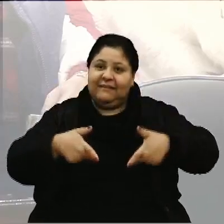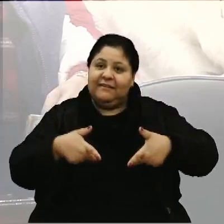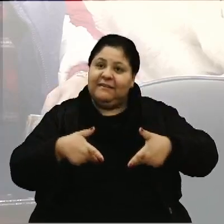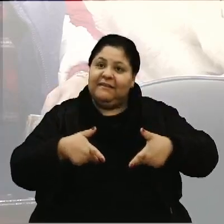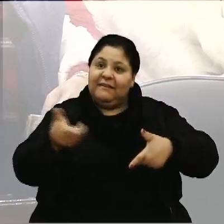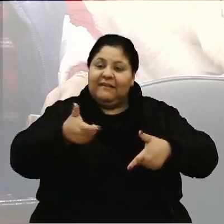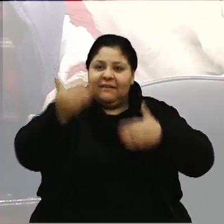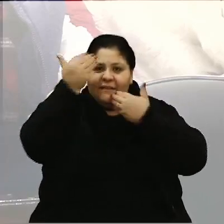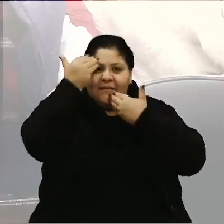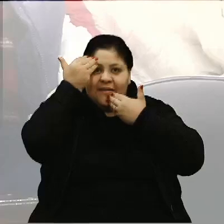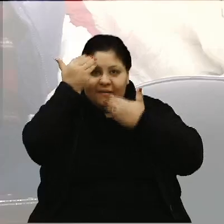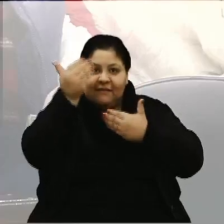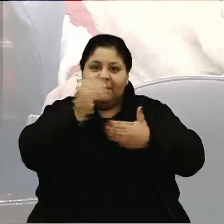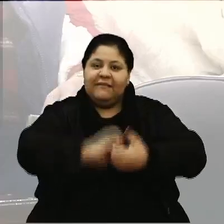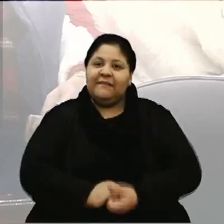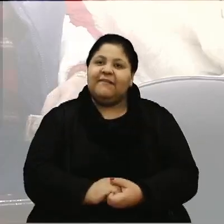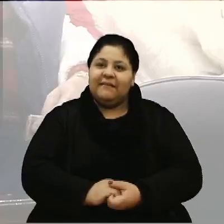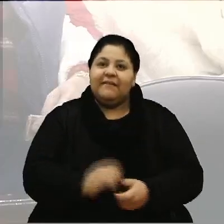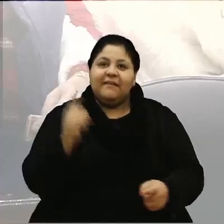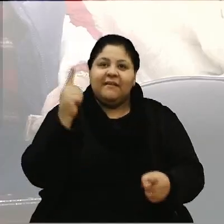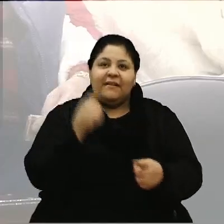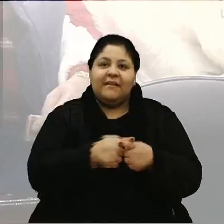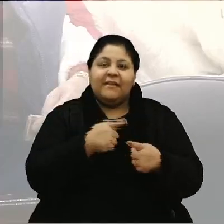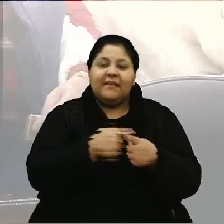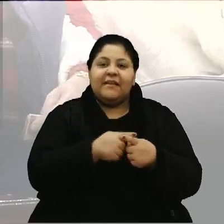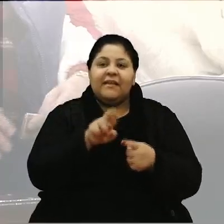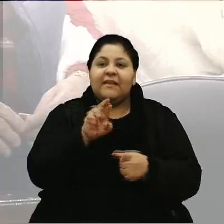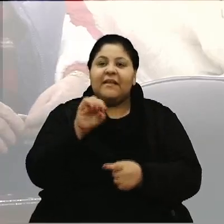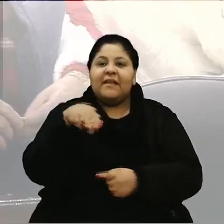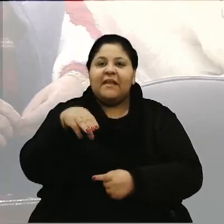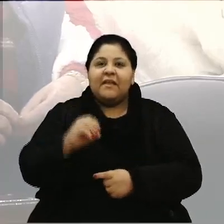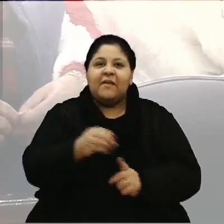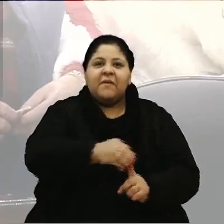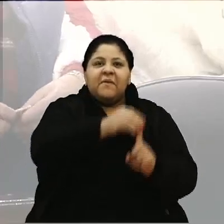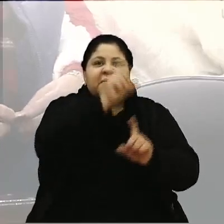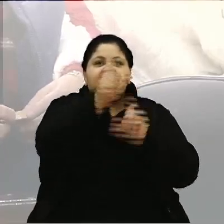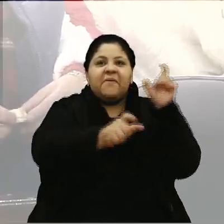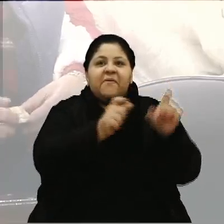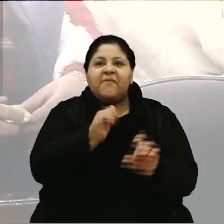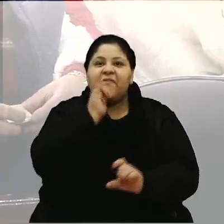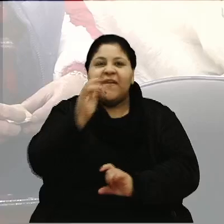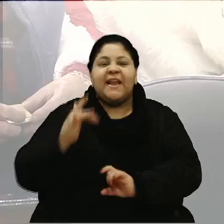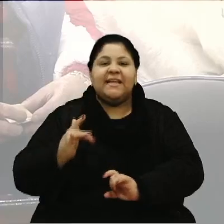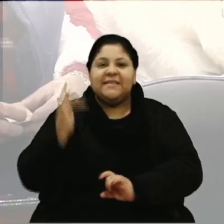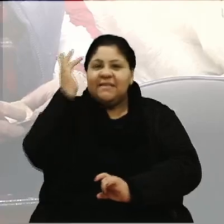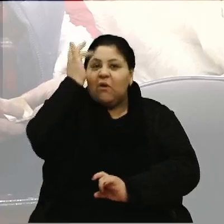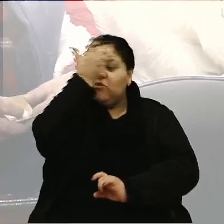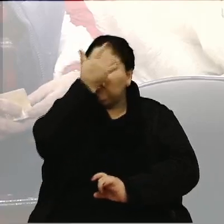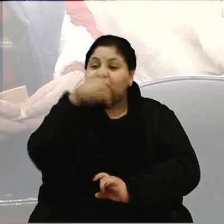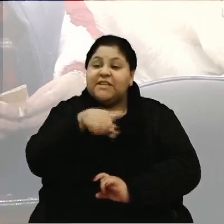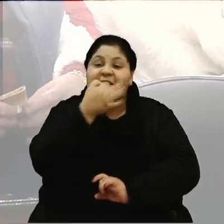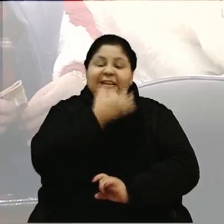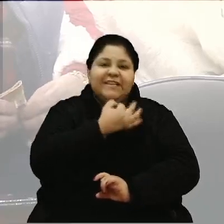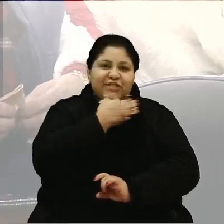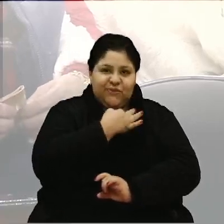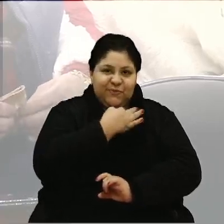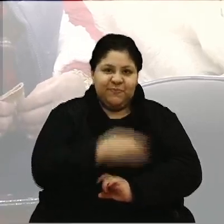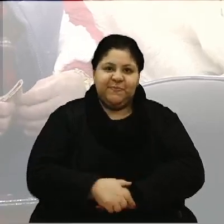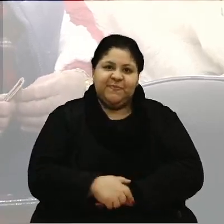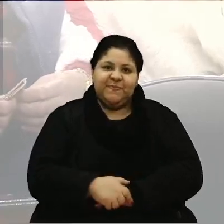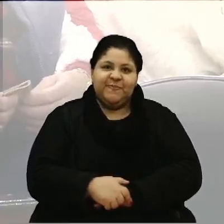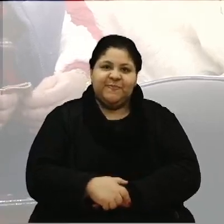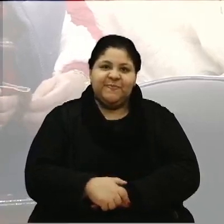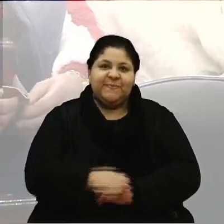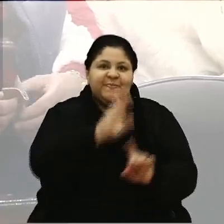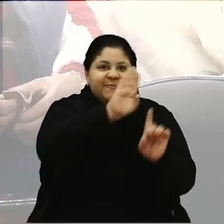lhe agradecer, porque o Rimon, ele é uma das principais pessoas quando a gente fala em saúde mental aqui no nosso município de Caxias do Sul. É